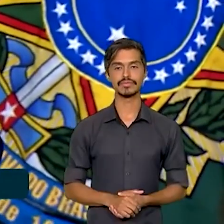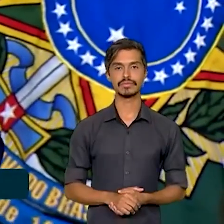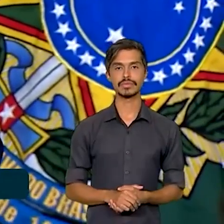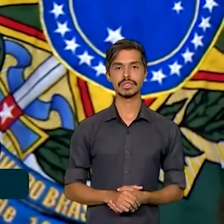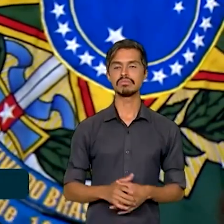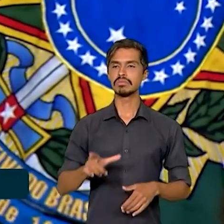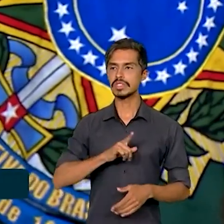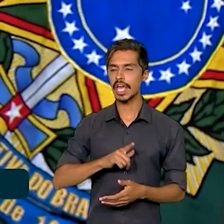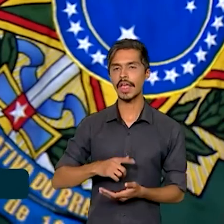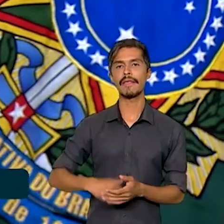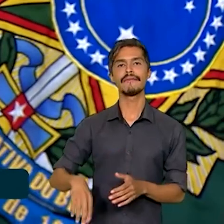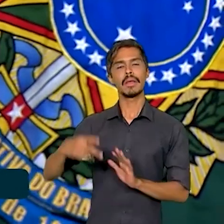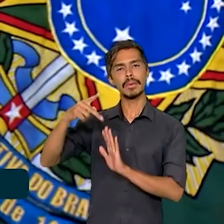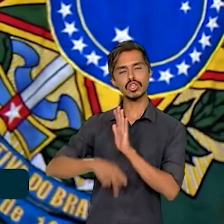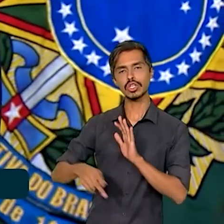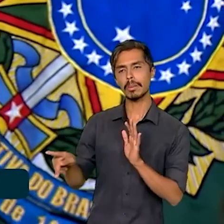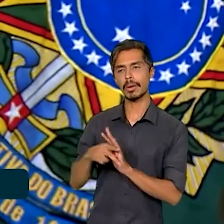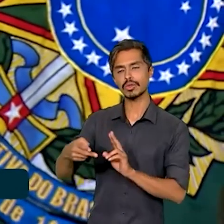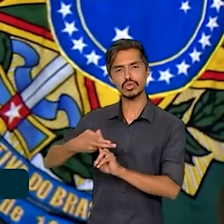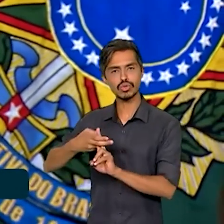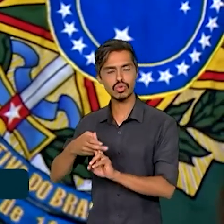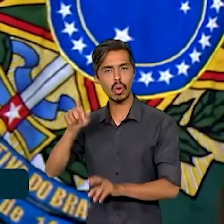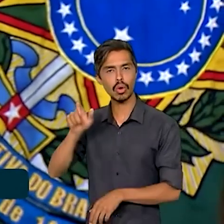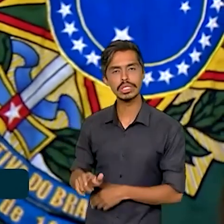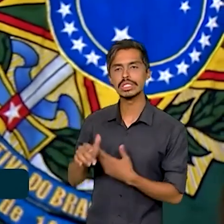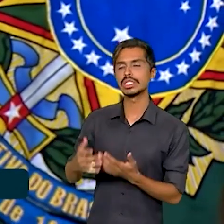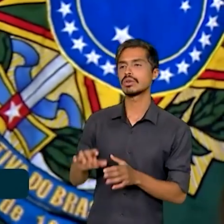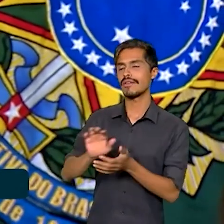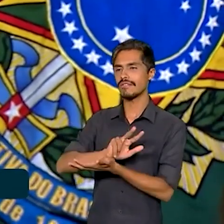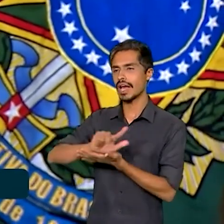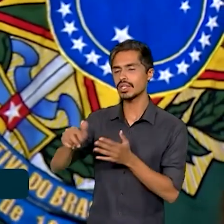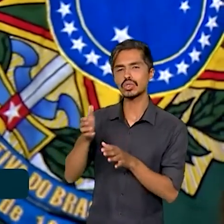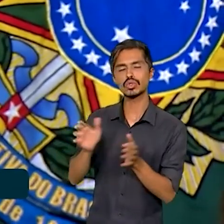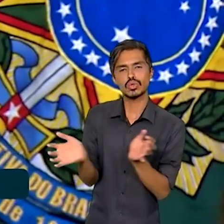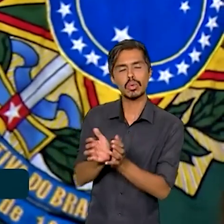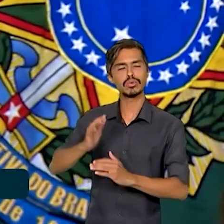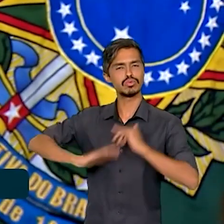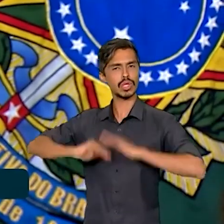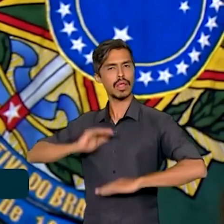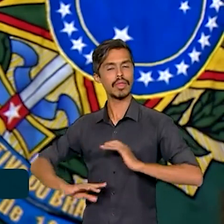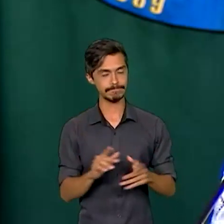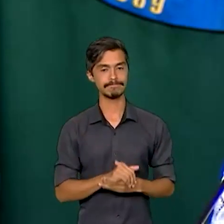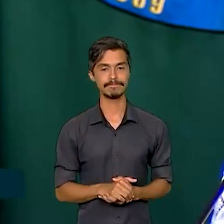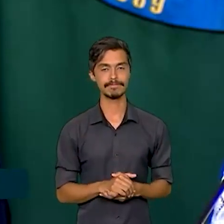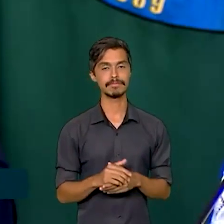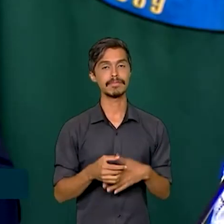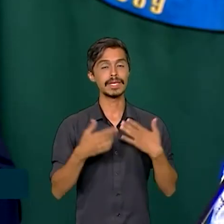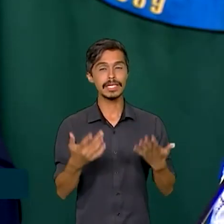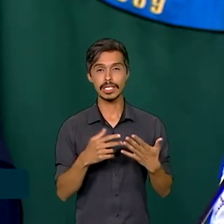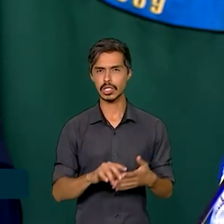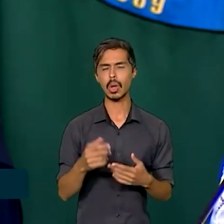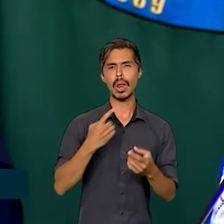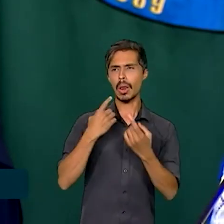manifestação também poderá seguir a mesma lógica do que ocorrerá na manifestação de Jair Bolsonaro do PL no dia 25 de fevereiro. A criação